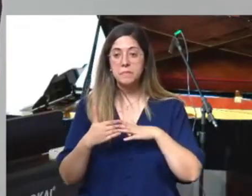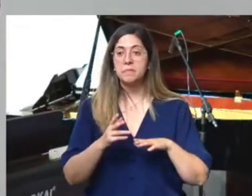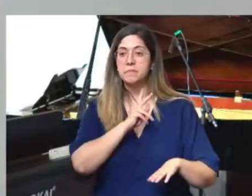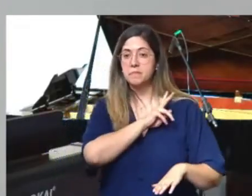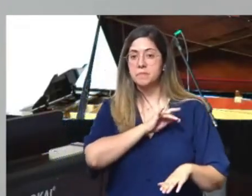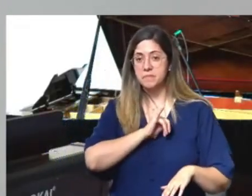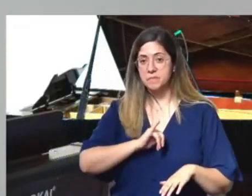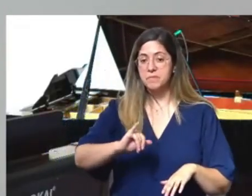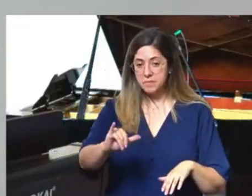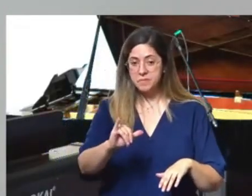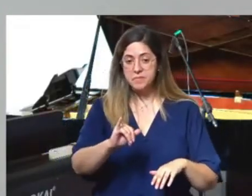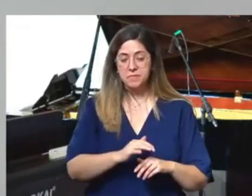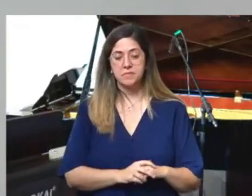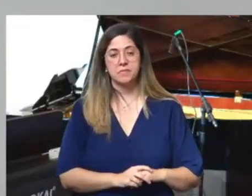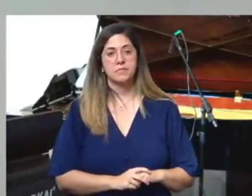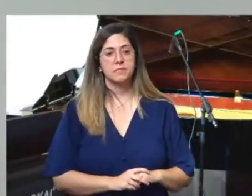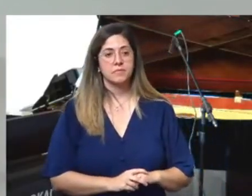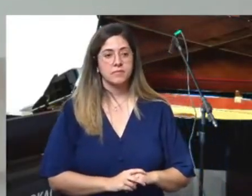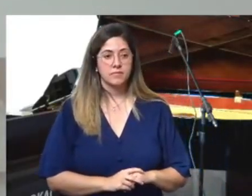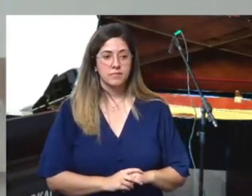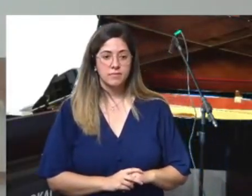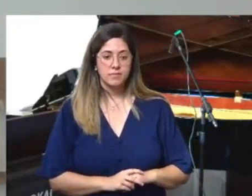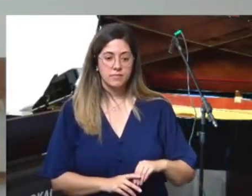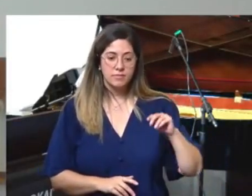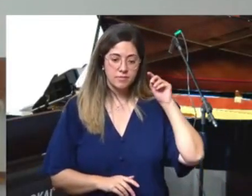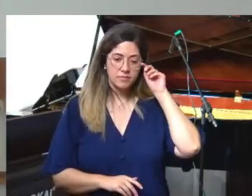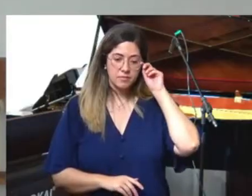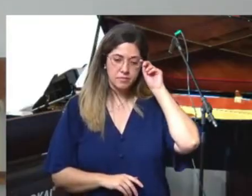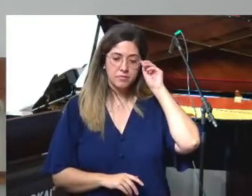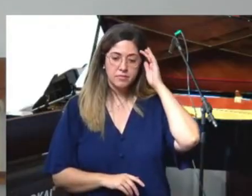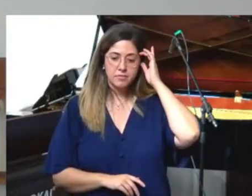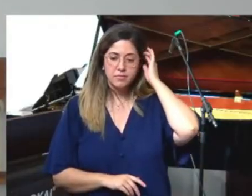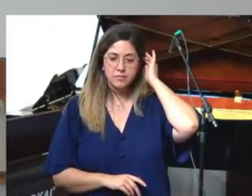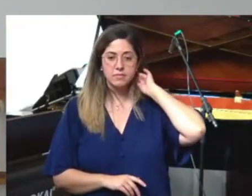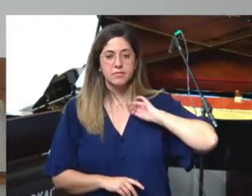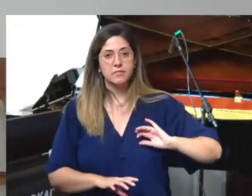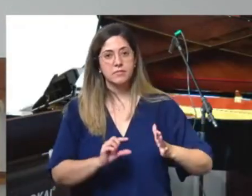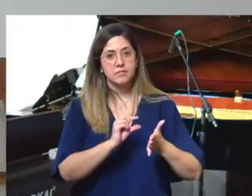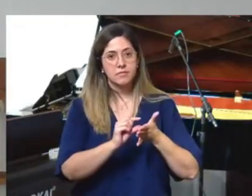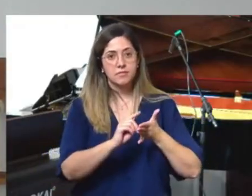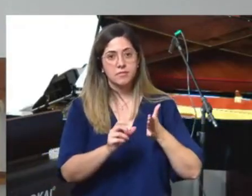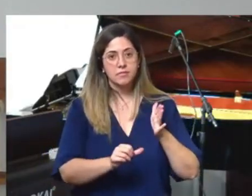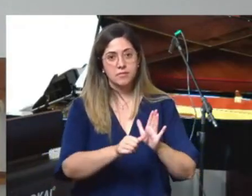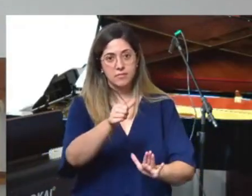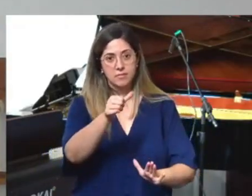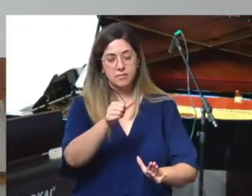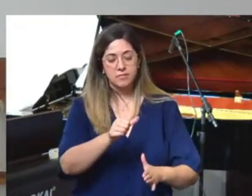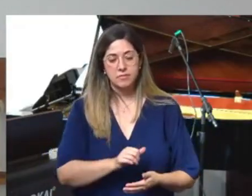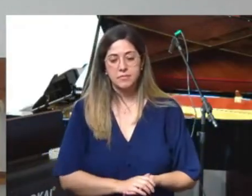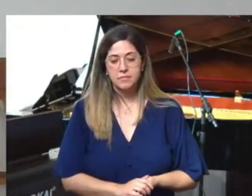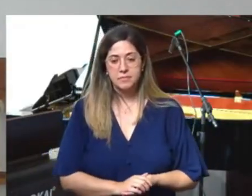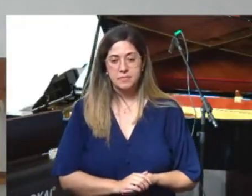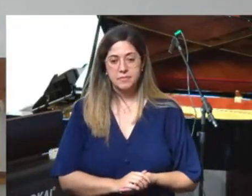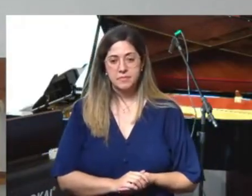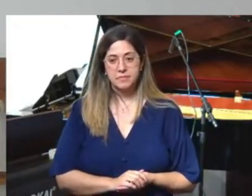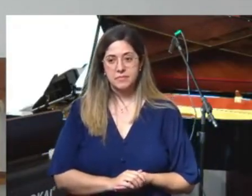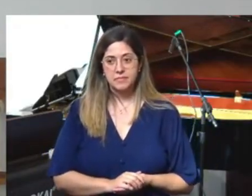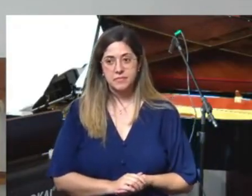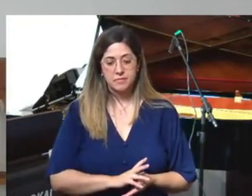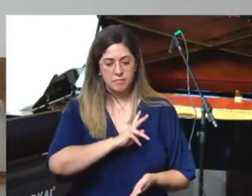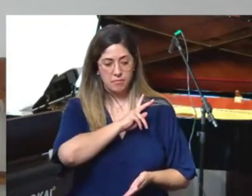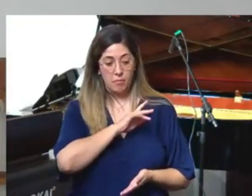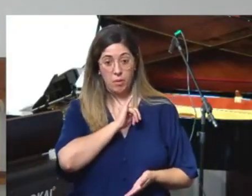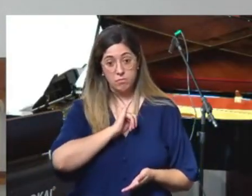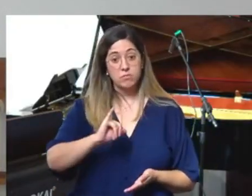Paulo entregue a Tito. O versículo de número 1, então, nos mostra de onde vai